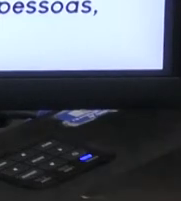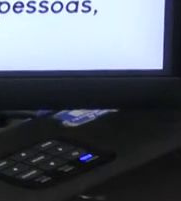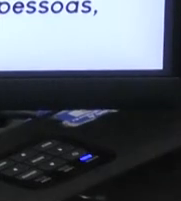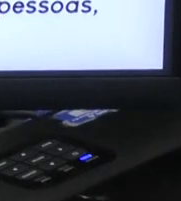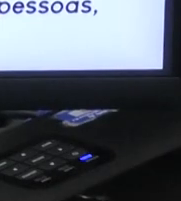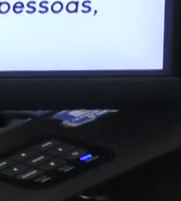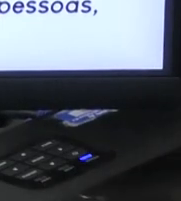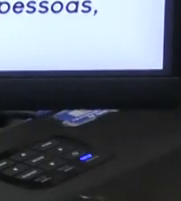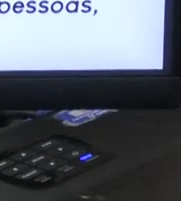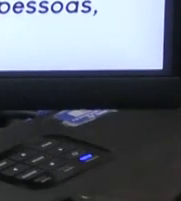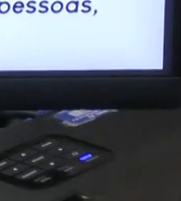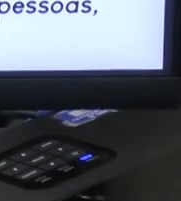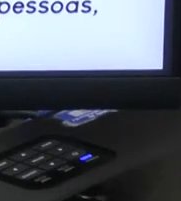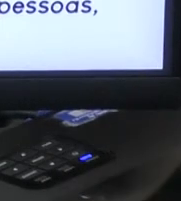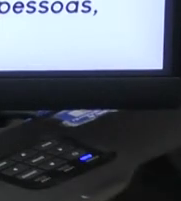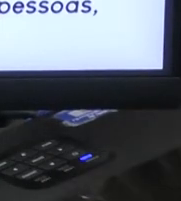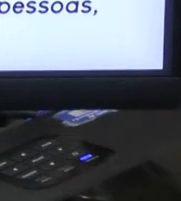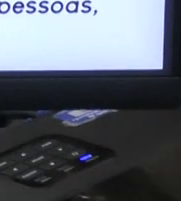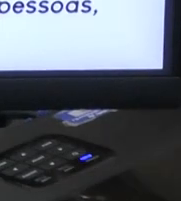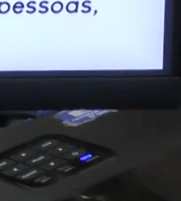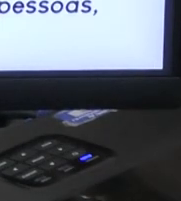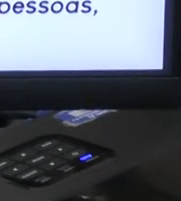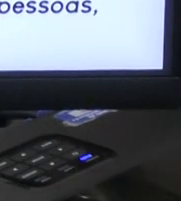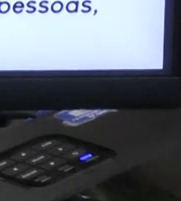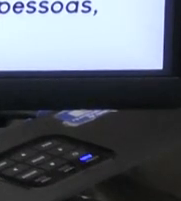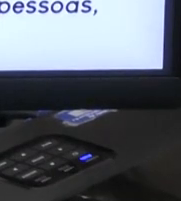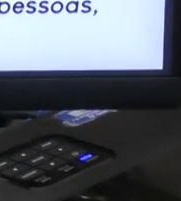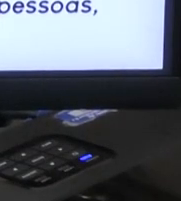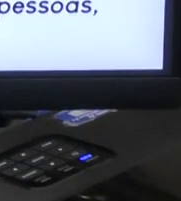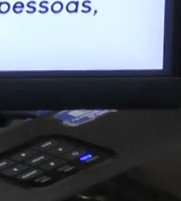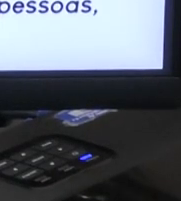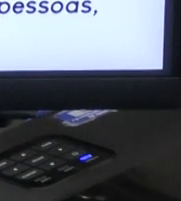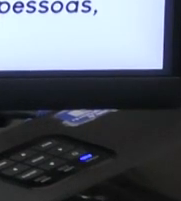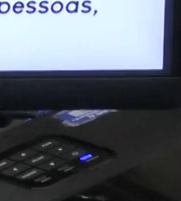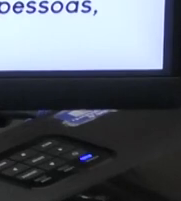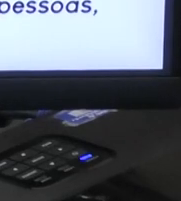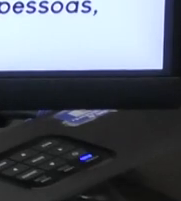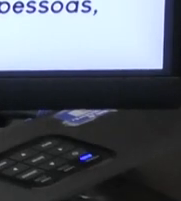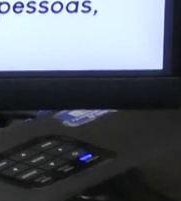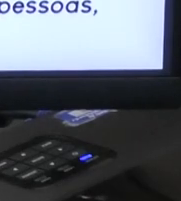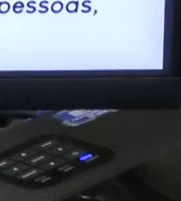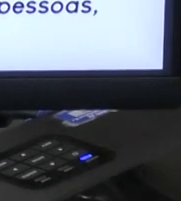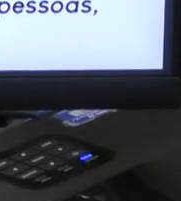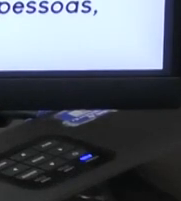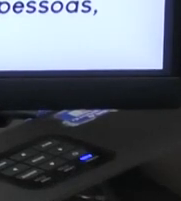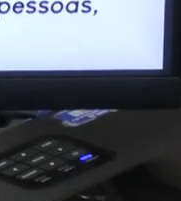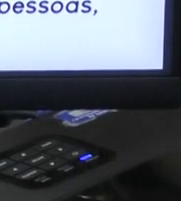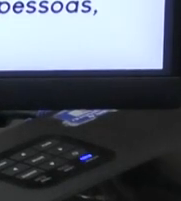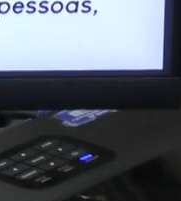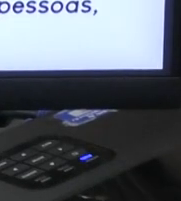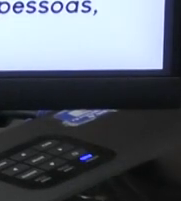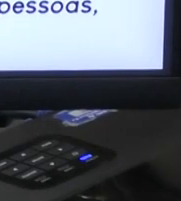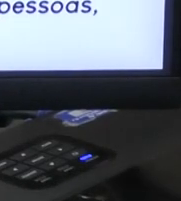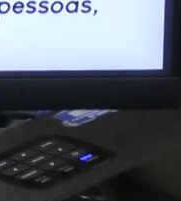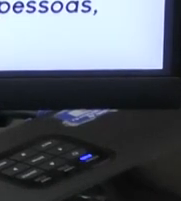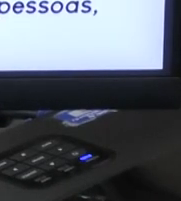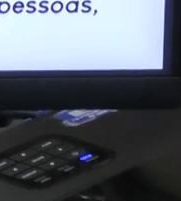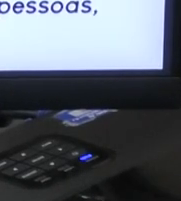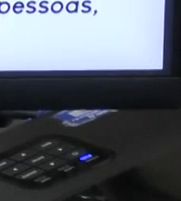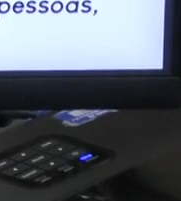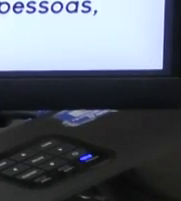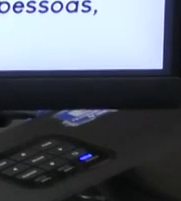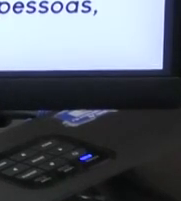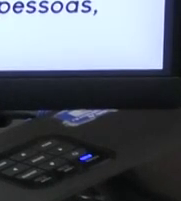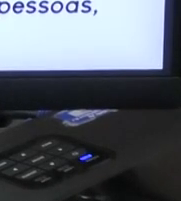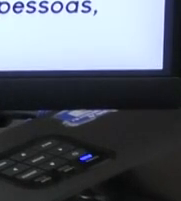caíram os pertences, os bens foram subtraídos. Mas fato é que essa confusão toda levou as 150 pessoas para a cidade da polícia, pleno sábado